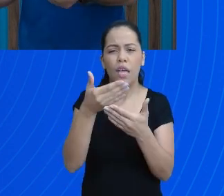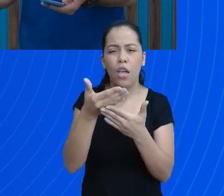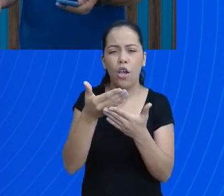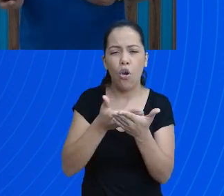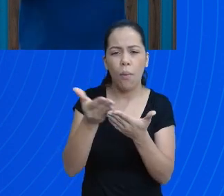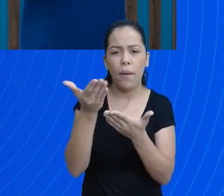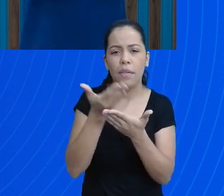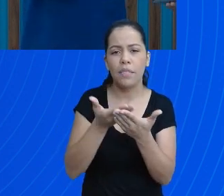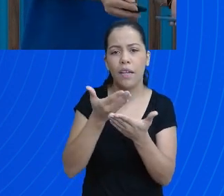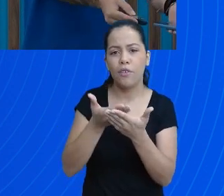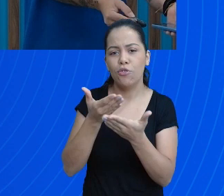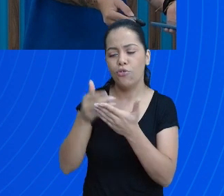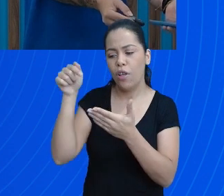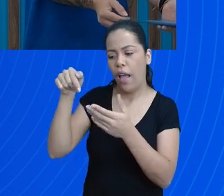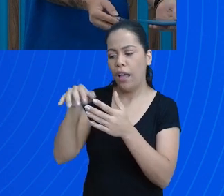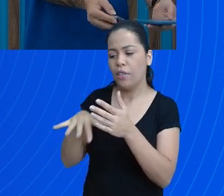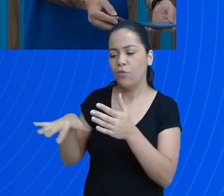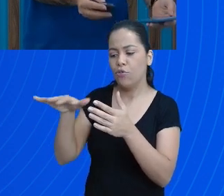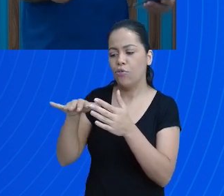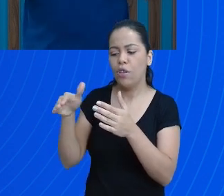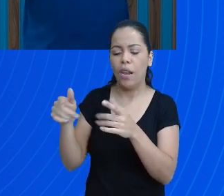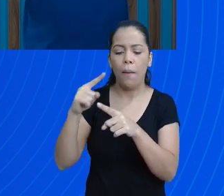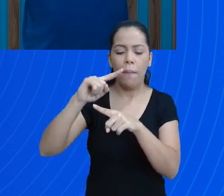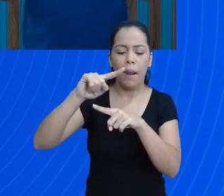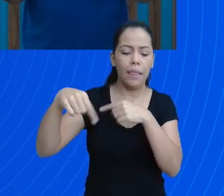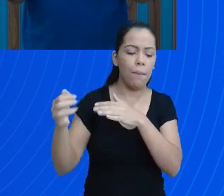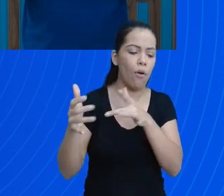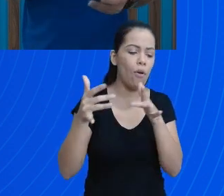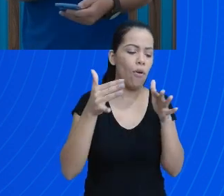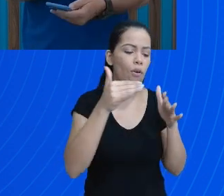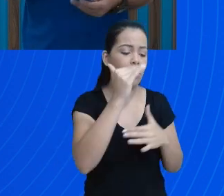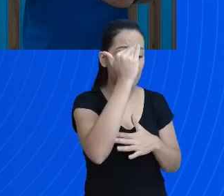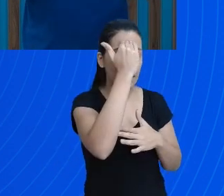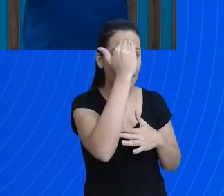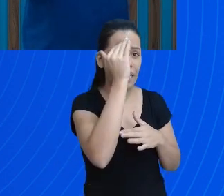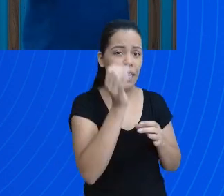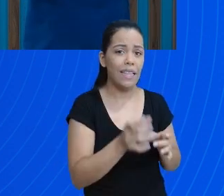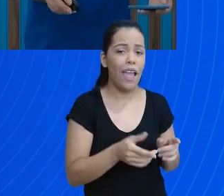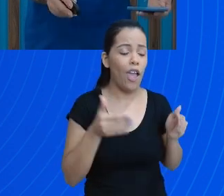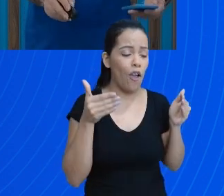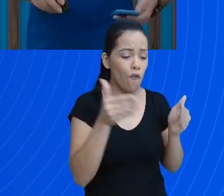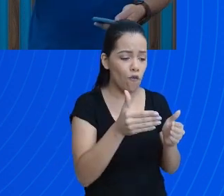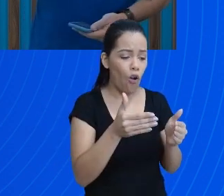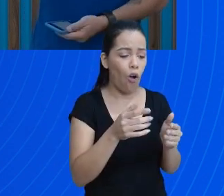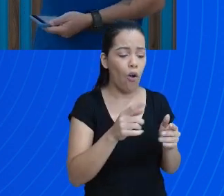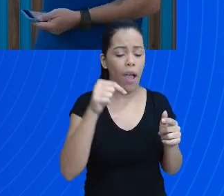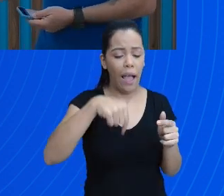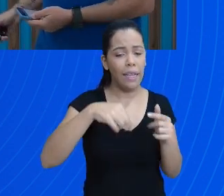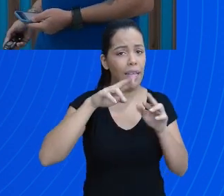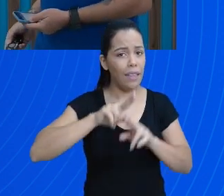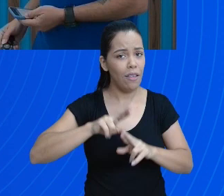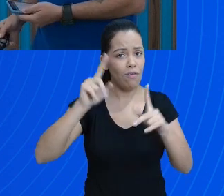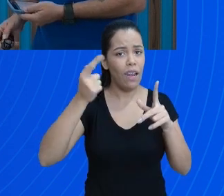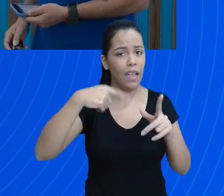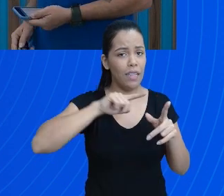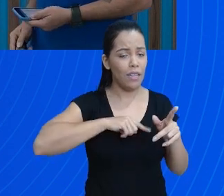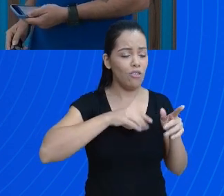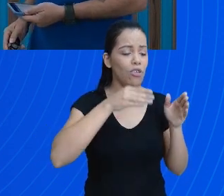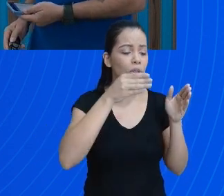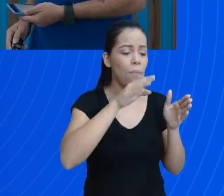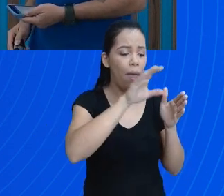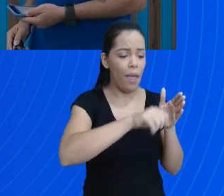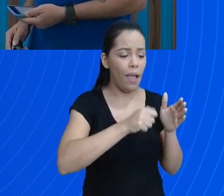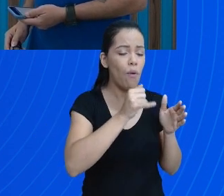pelo geral para entender um caso particular. A ideia da aula aqui é o contrário, a gente partir de um caso para tentar chegar